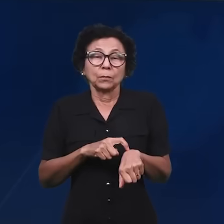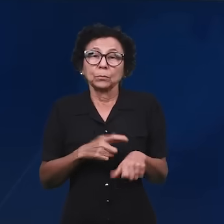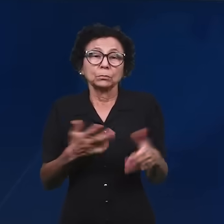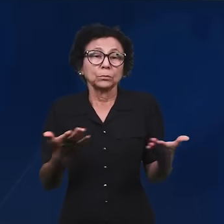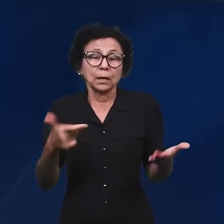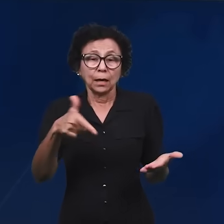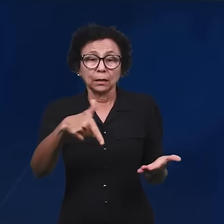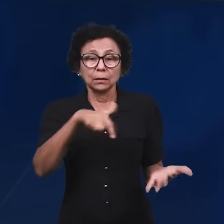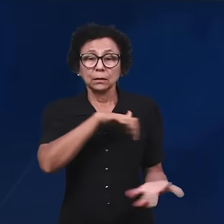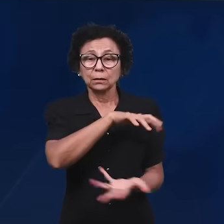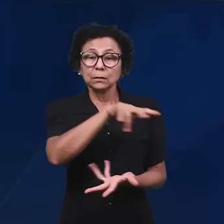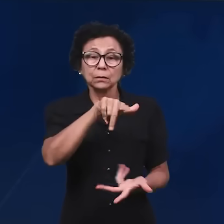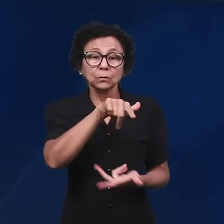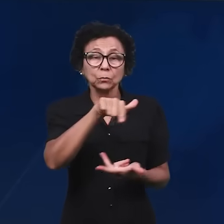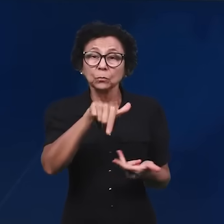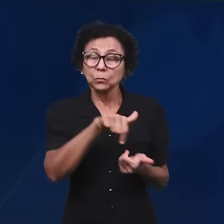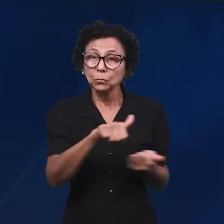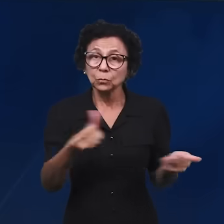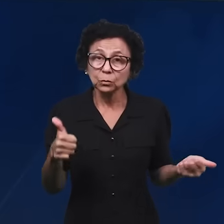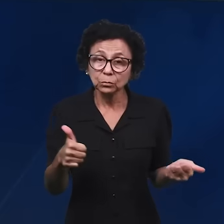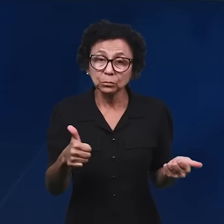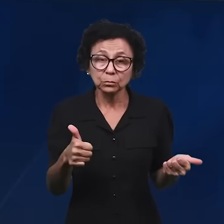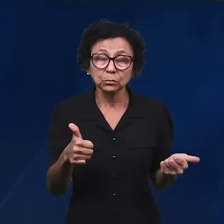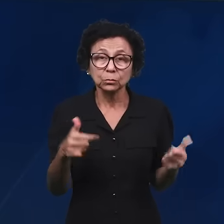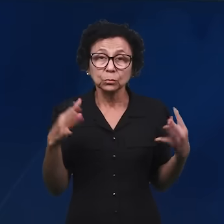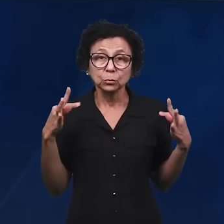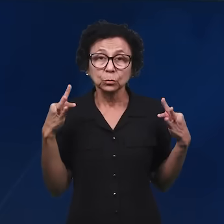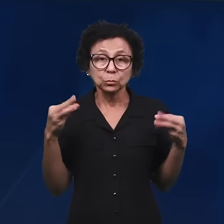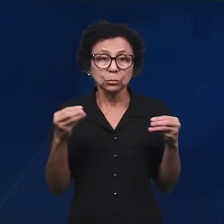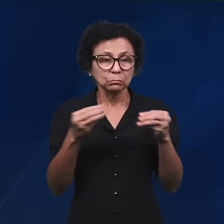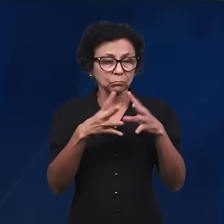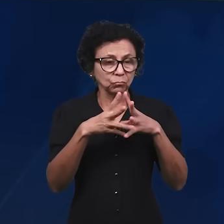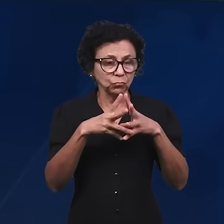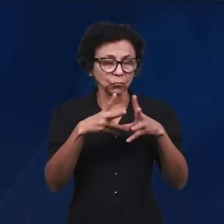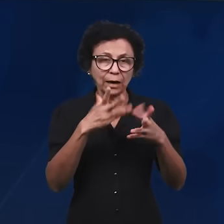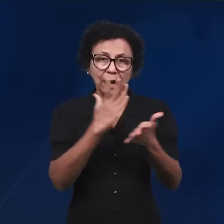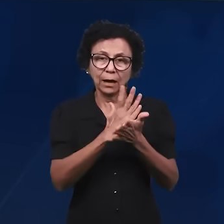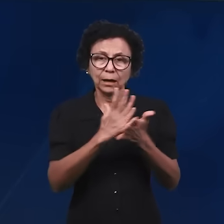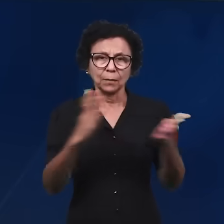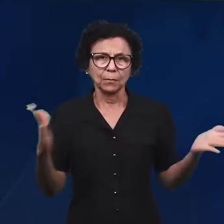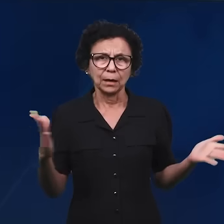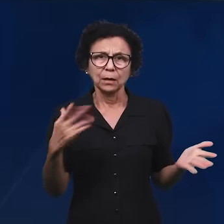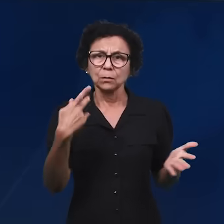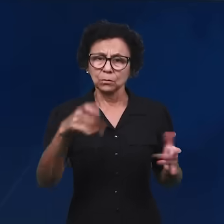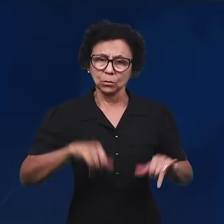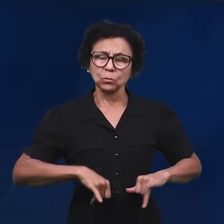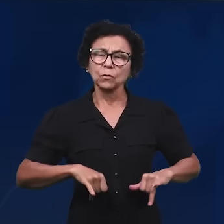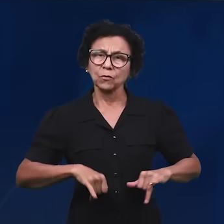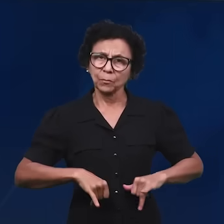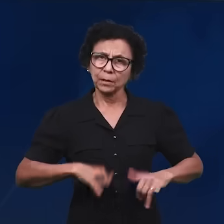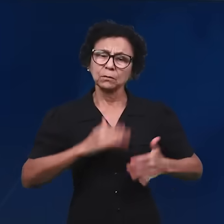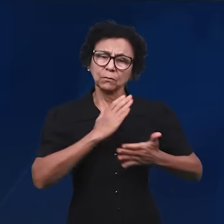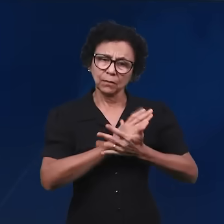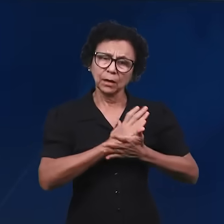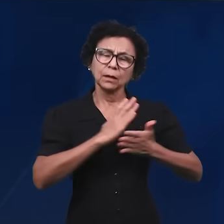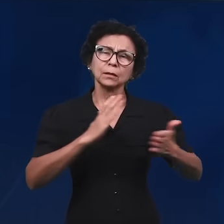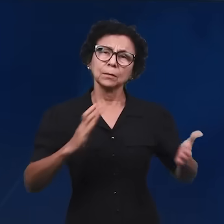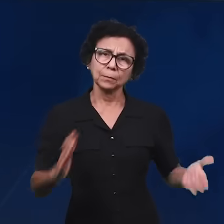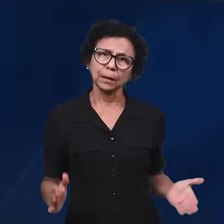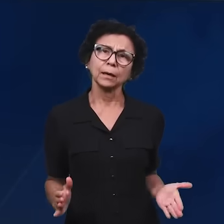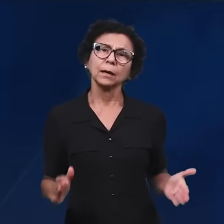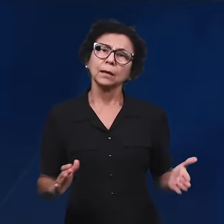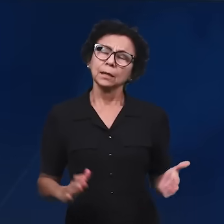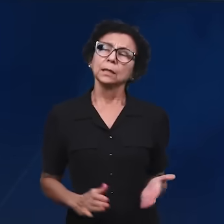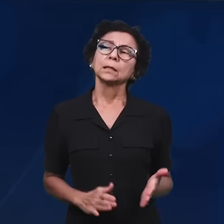tempo. O tempo aqui na terra, tudo que está aqui vai passar. Até o tempo do seu sofrimento vai passar, porque